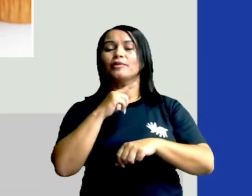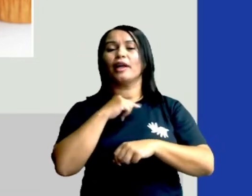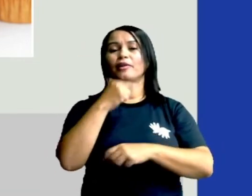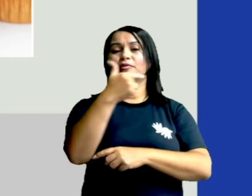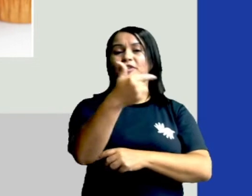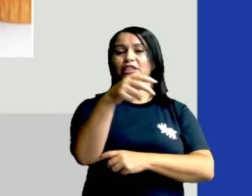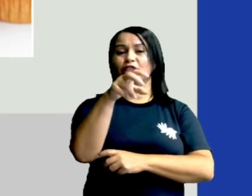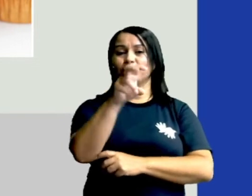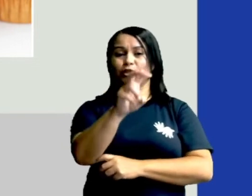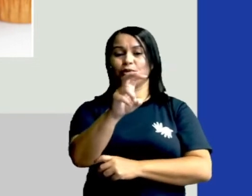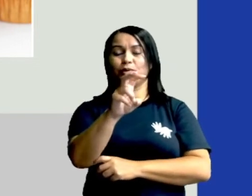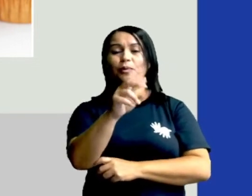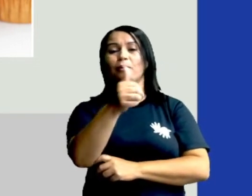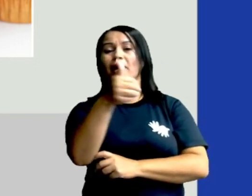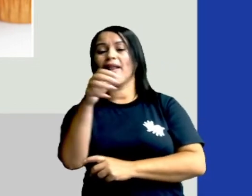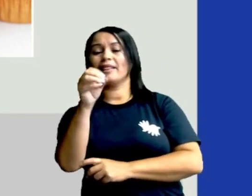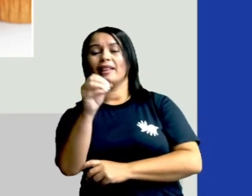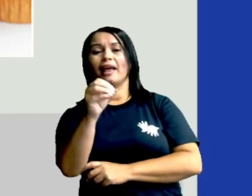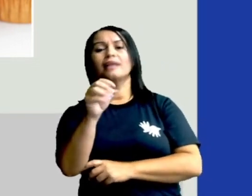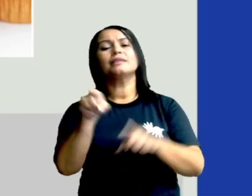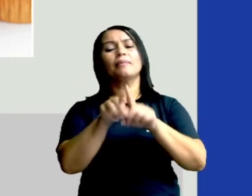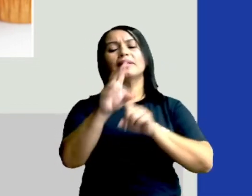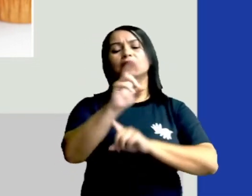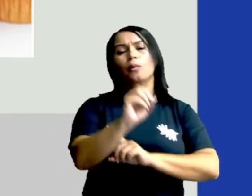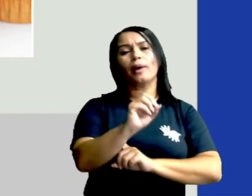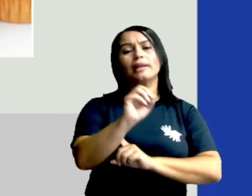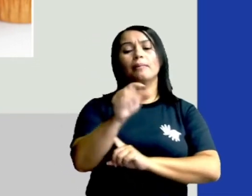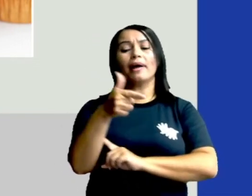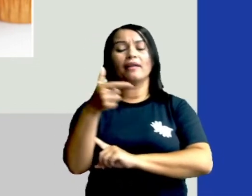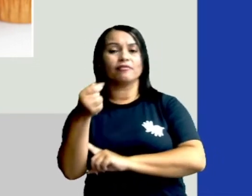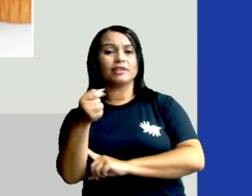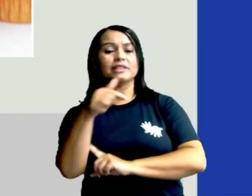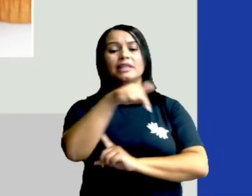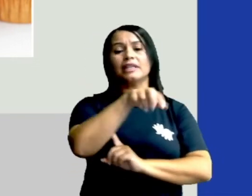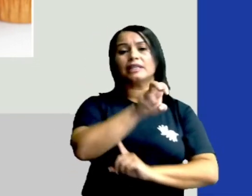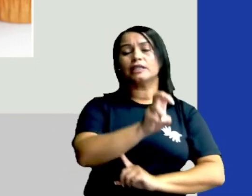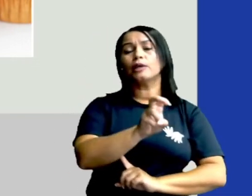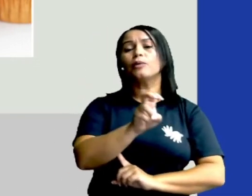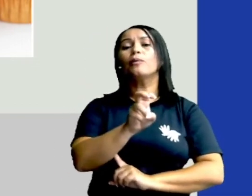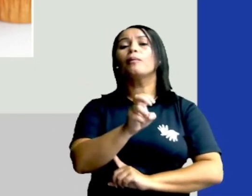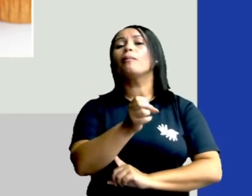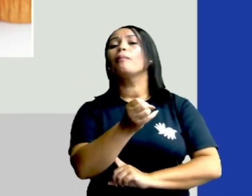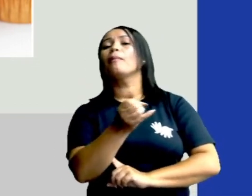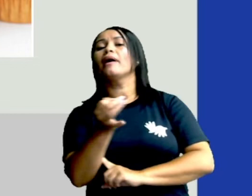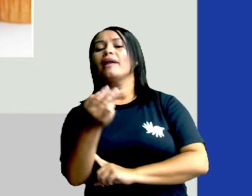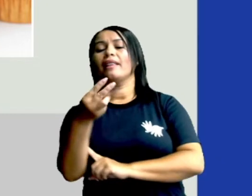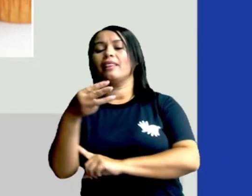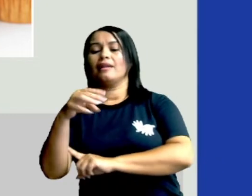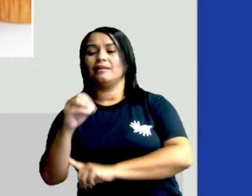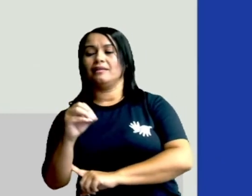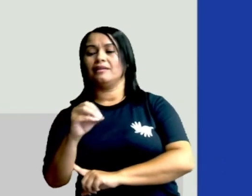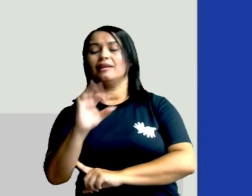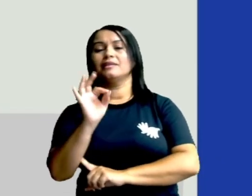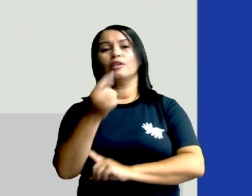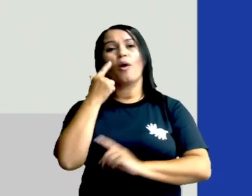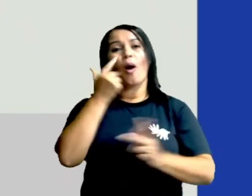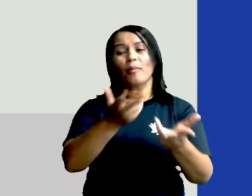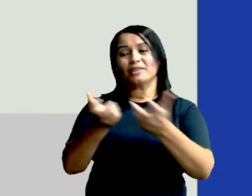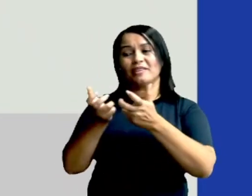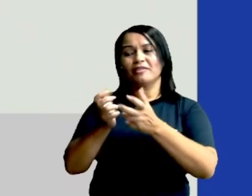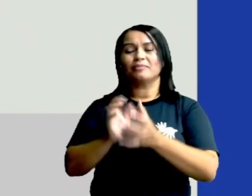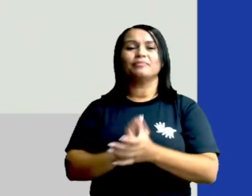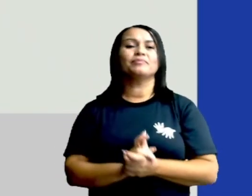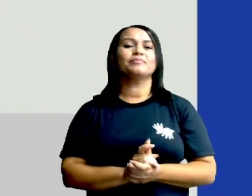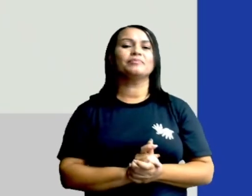tenho 25 para 10, assim como 50 está para 20 e 75 está para quanto? Para 30. Observe o